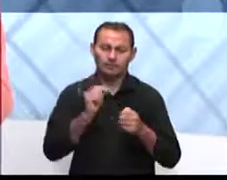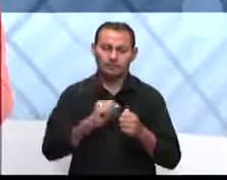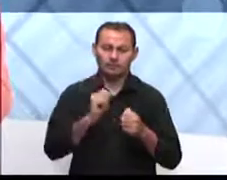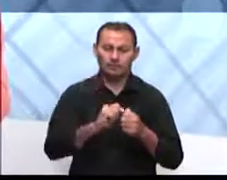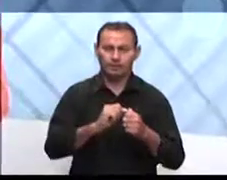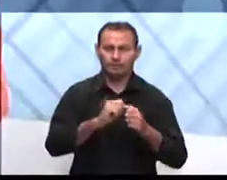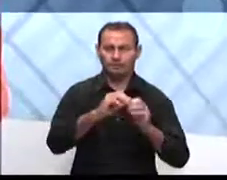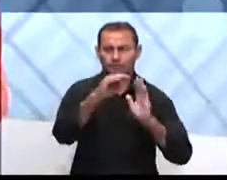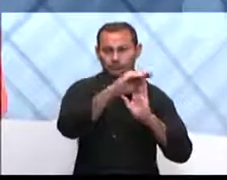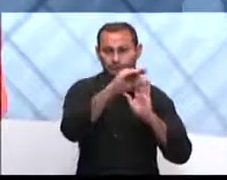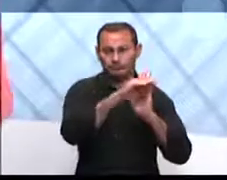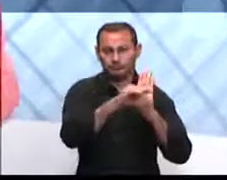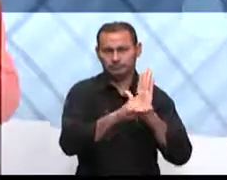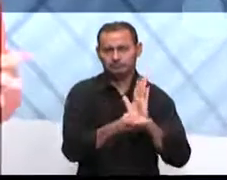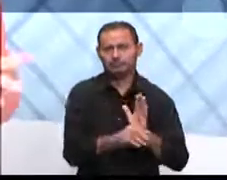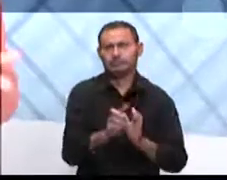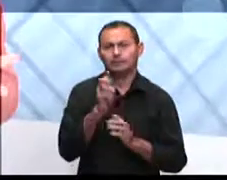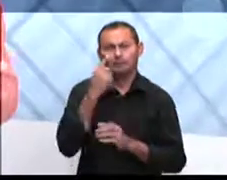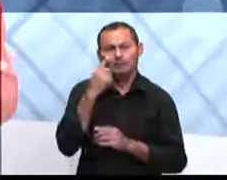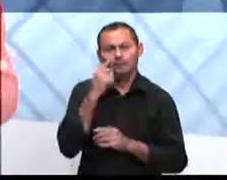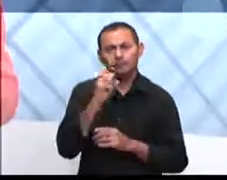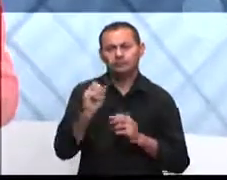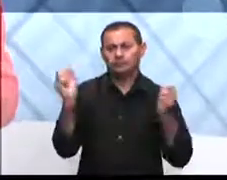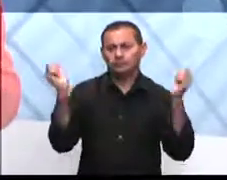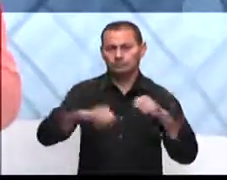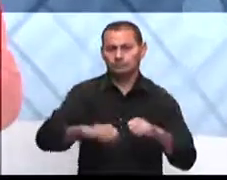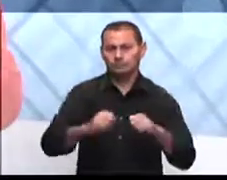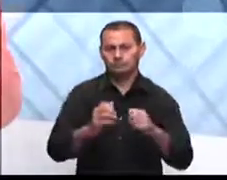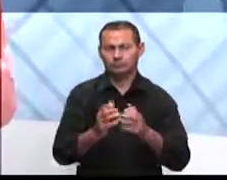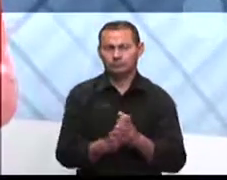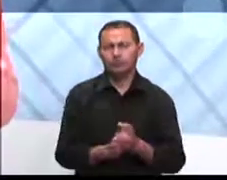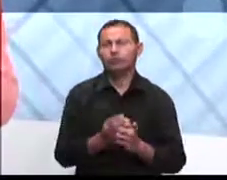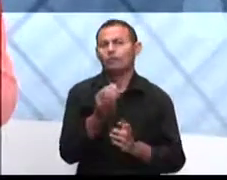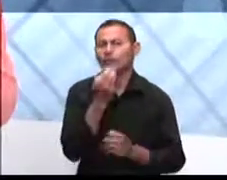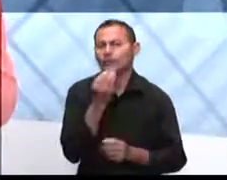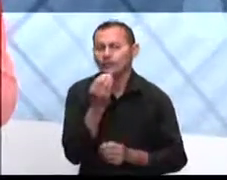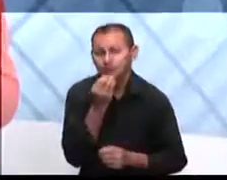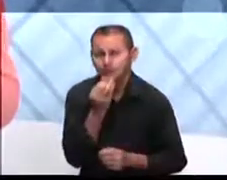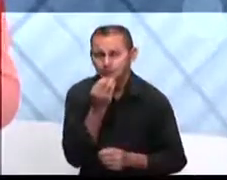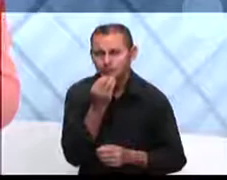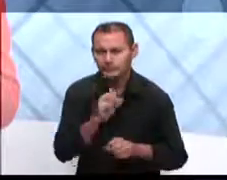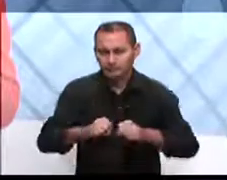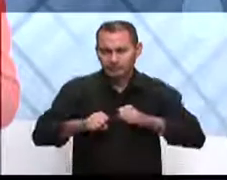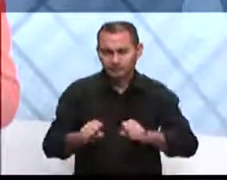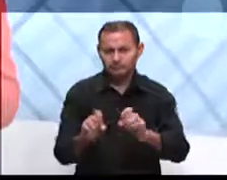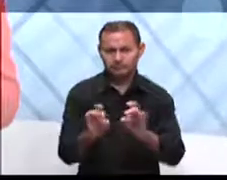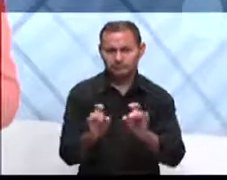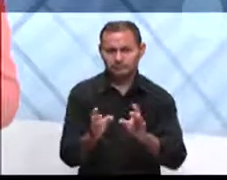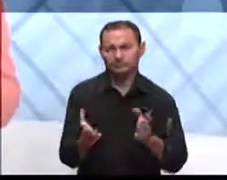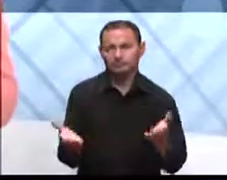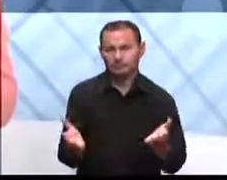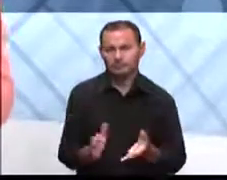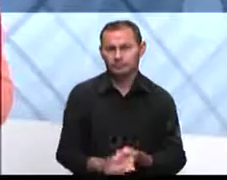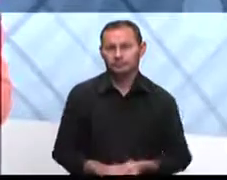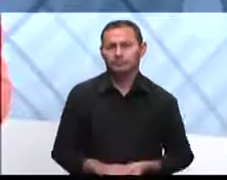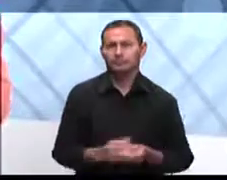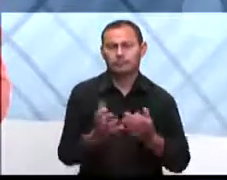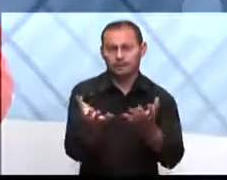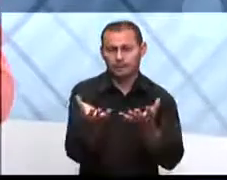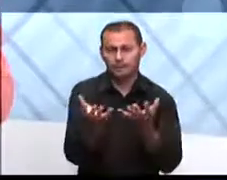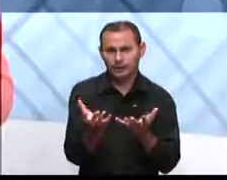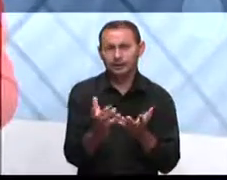desenvolveu esse programa, né, vendo aí uma viabilidade, uma oportunidade de mercado, então ela